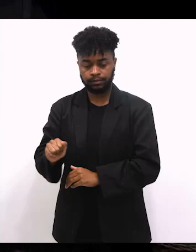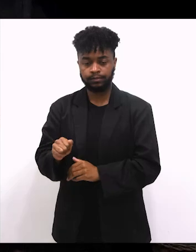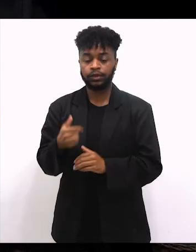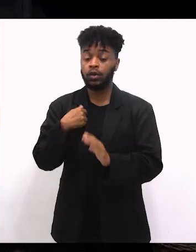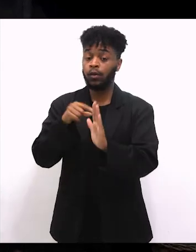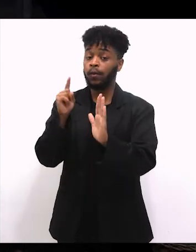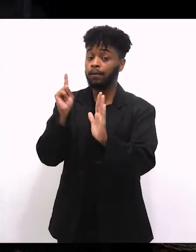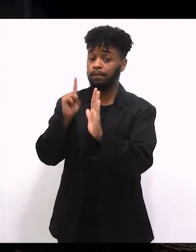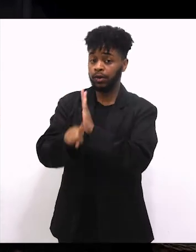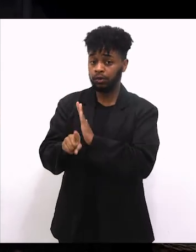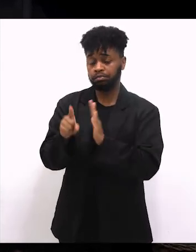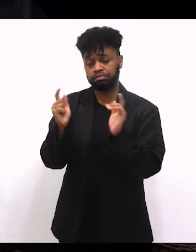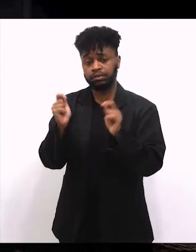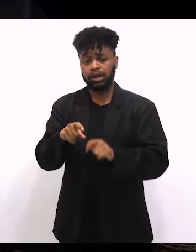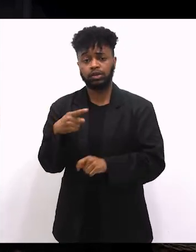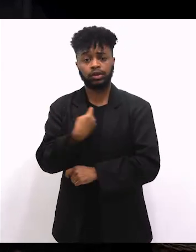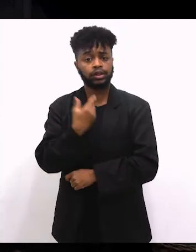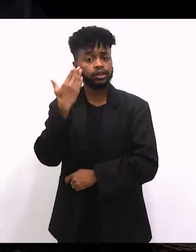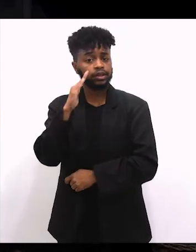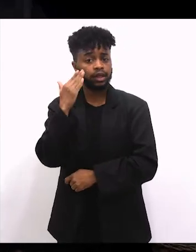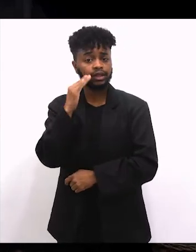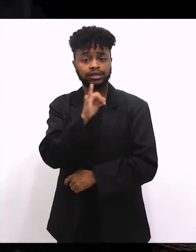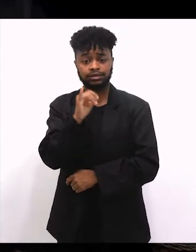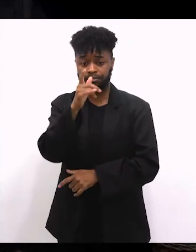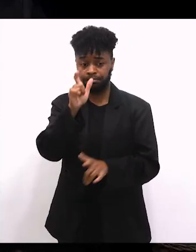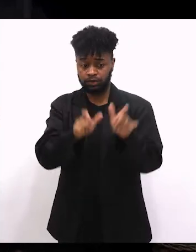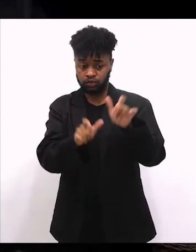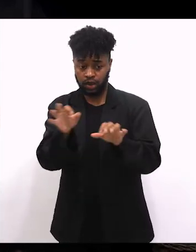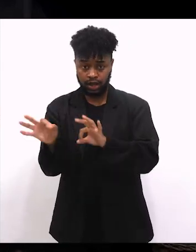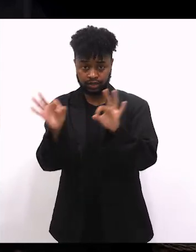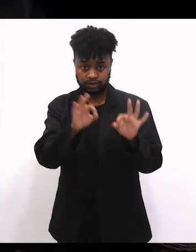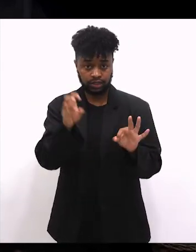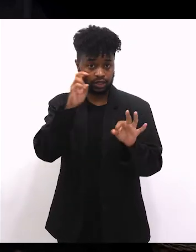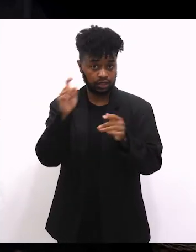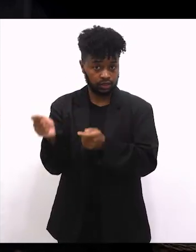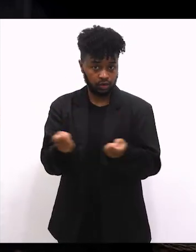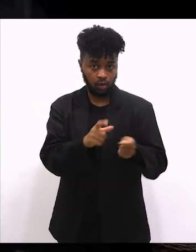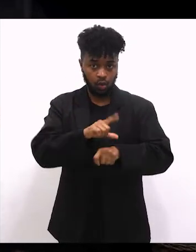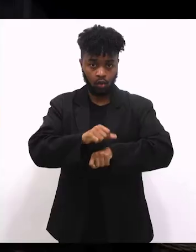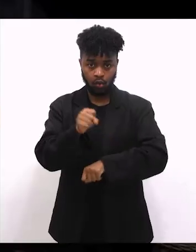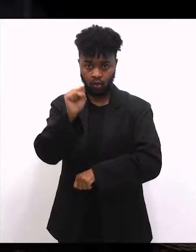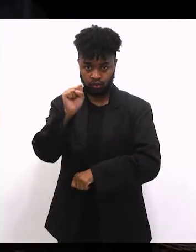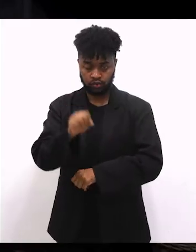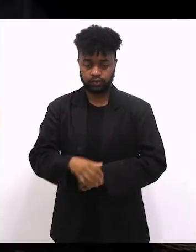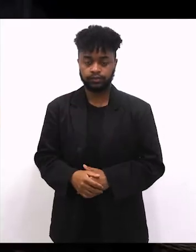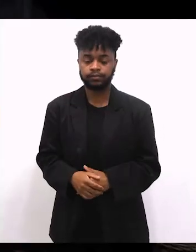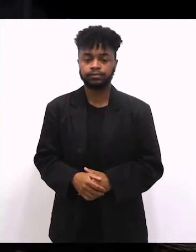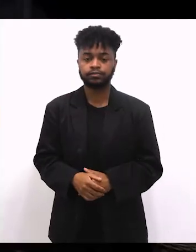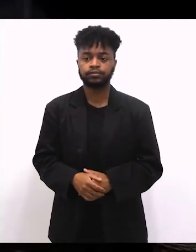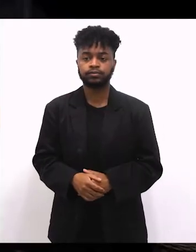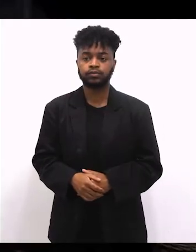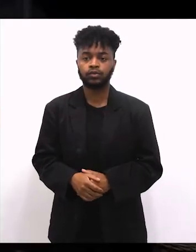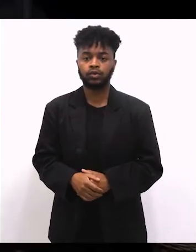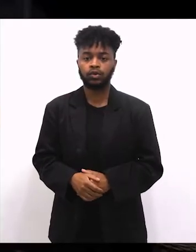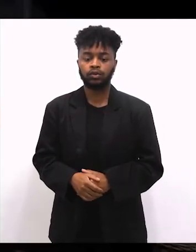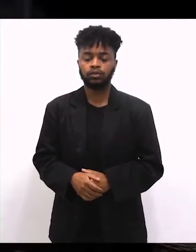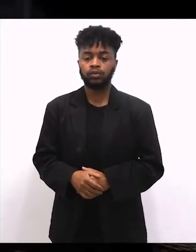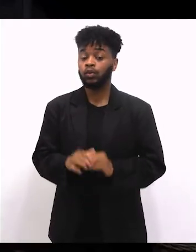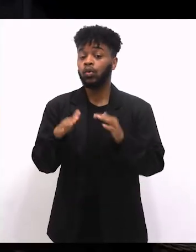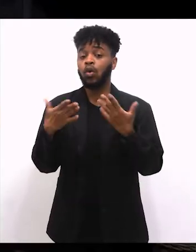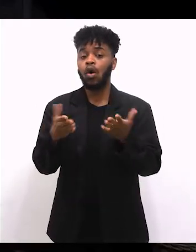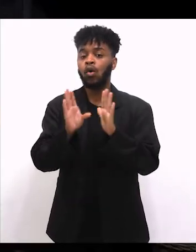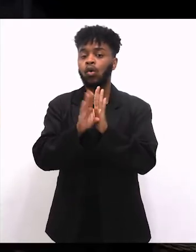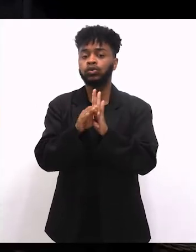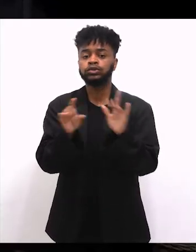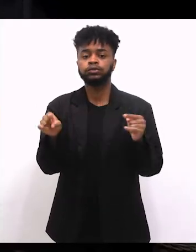pergunta para que possamos situar aqueles que nos assistem aqui toda quinta-feira, às 8 horas. Qual conceito a